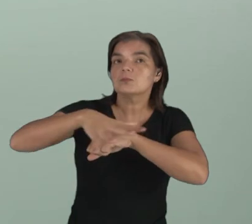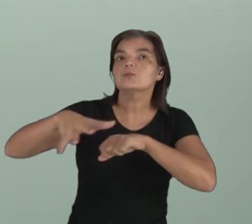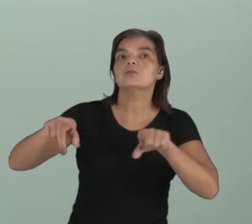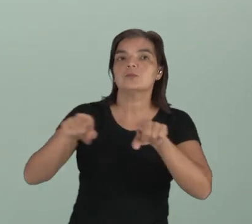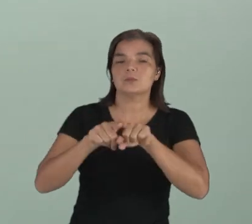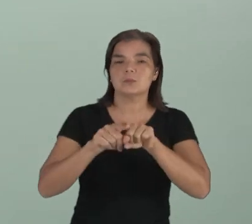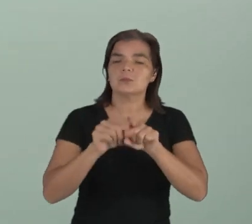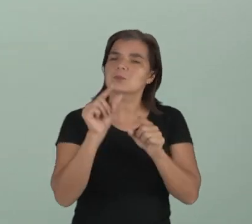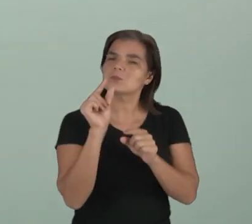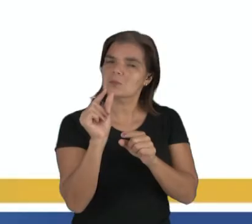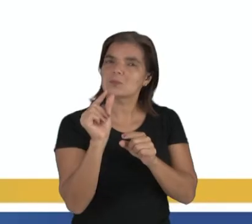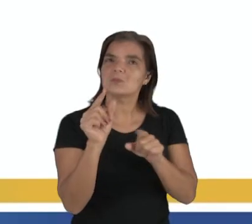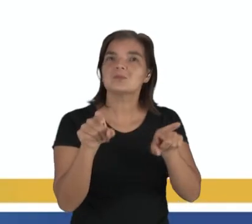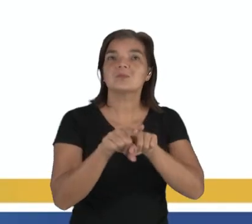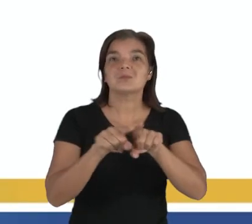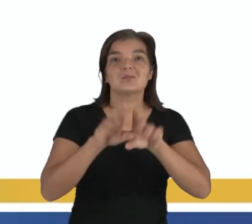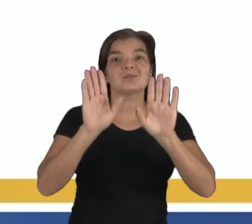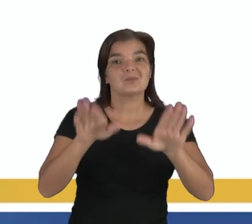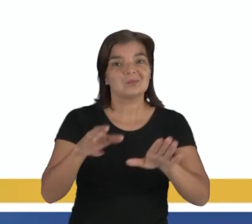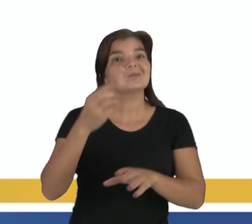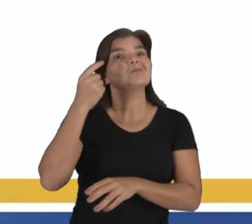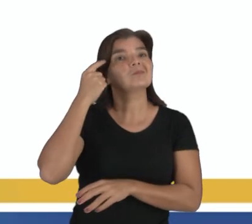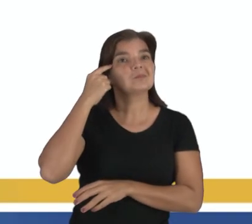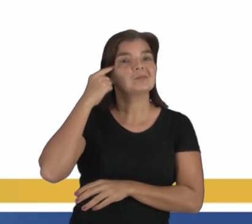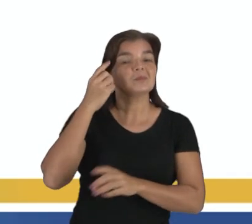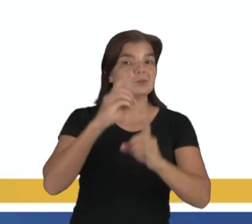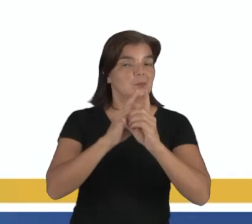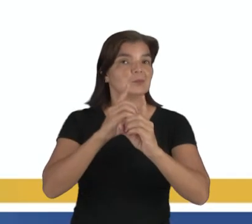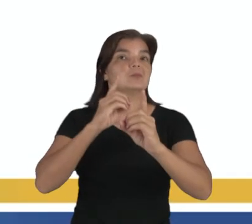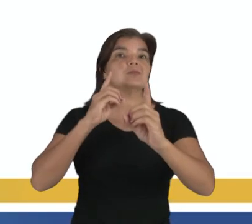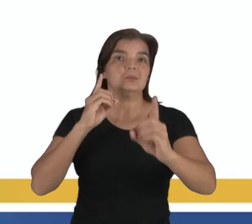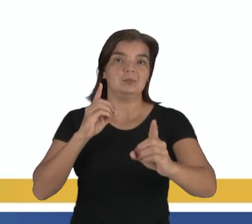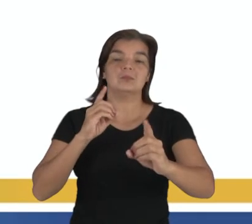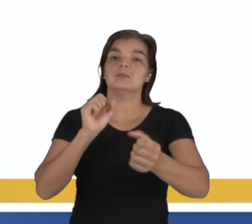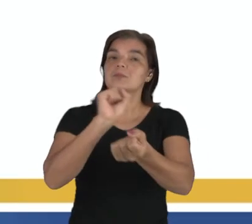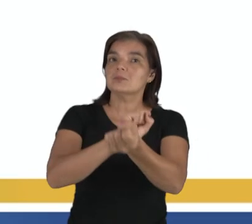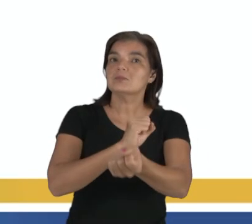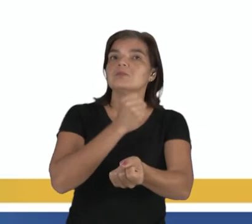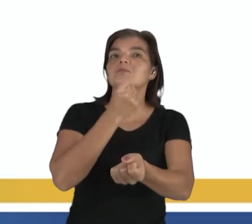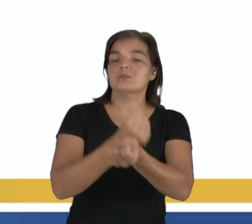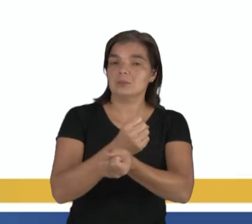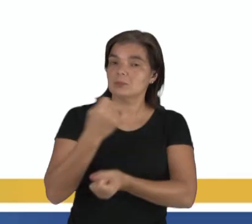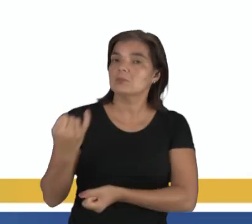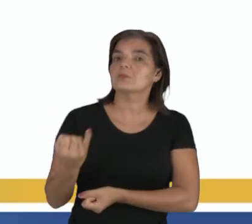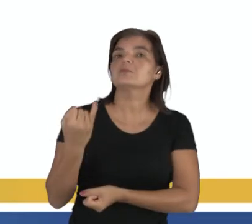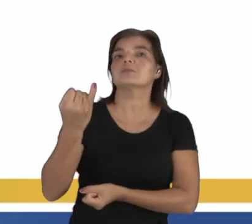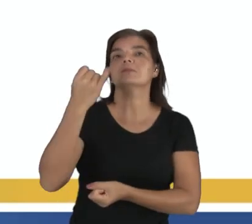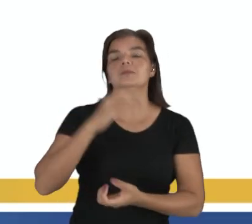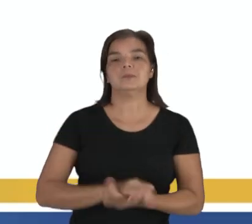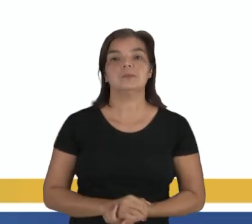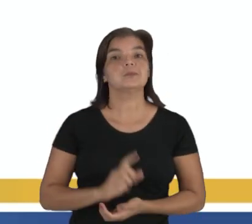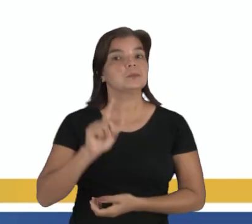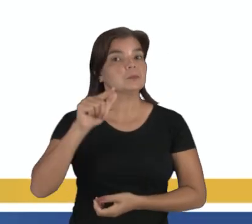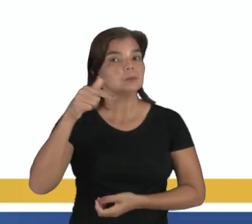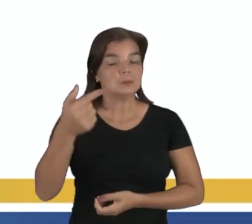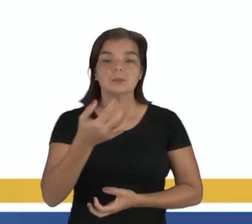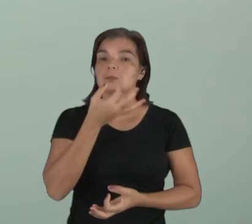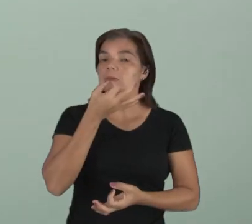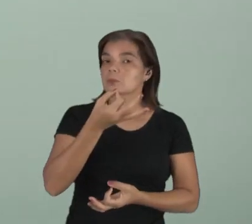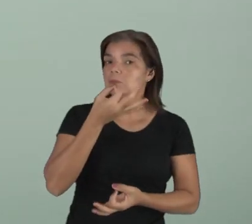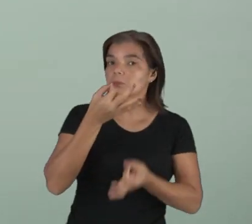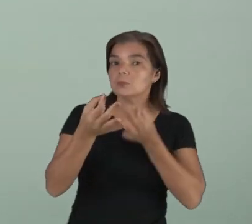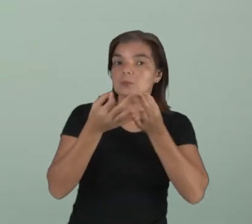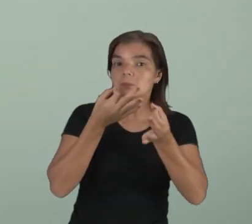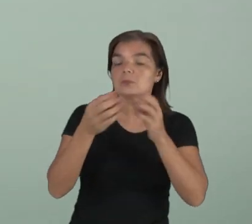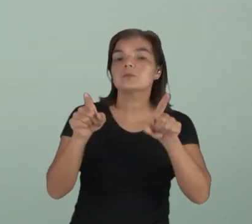por gotículas já permite supor que o distanciamento social e o lockdown serão eficazes. É outro argumento que ele